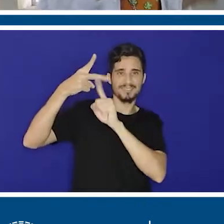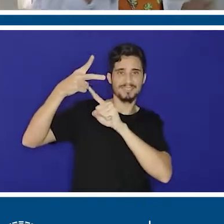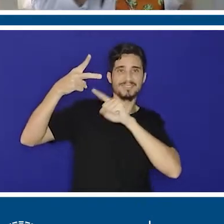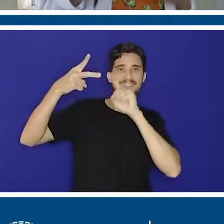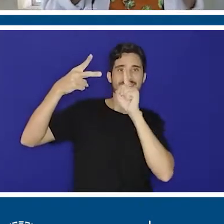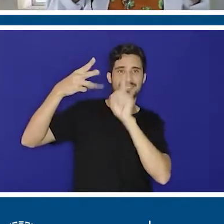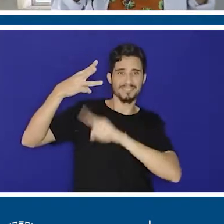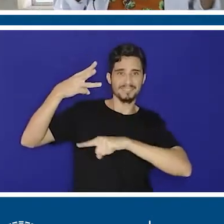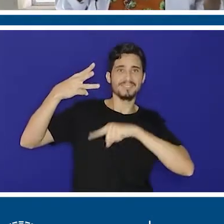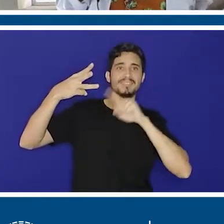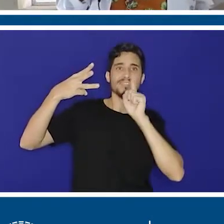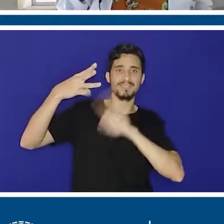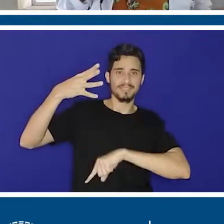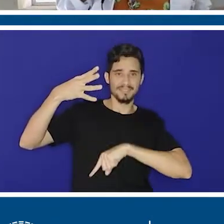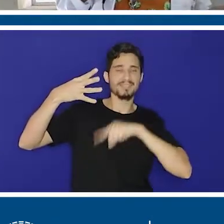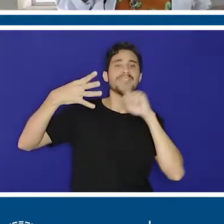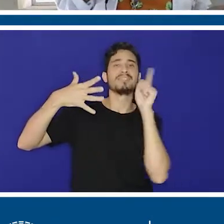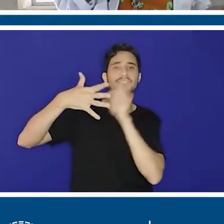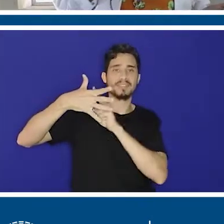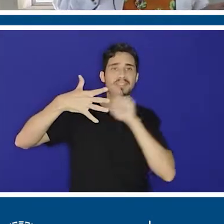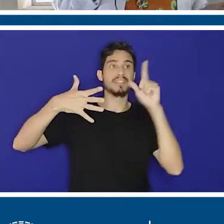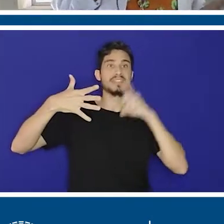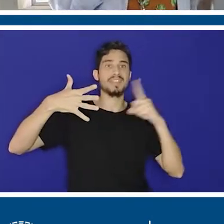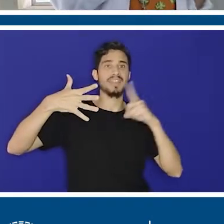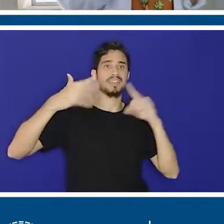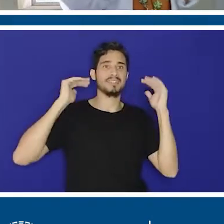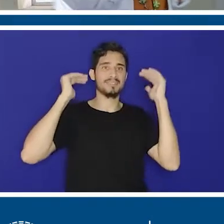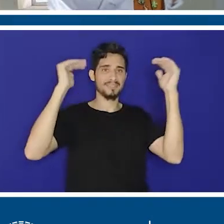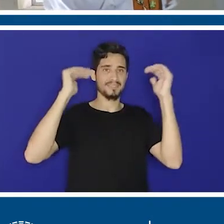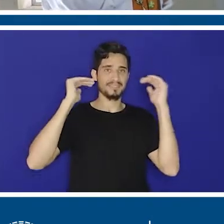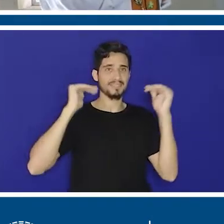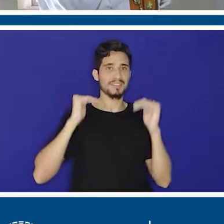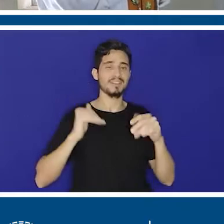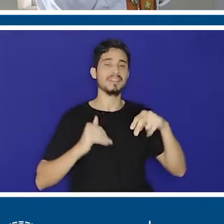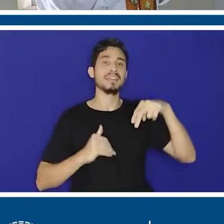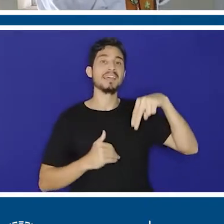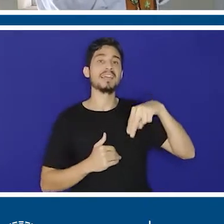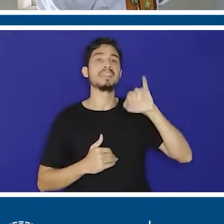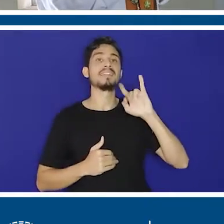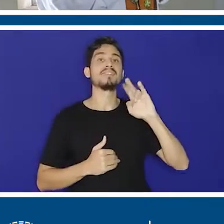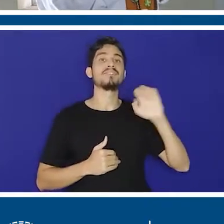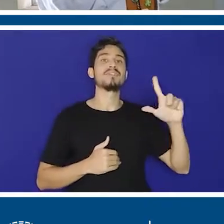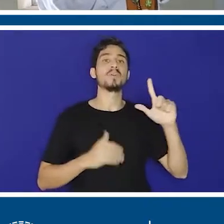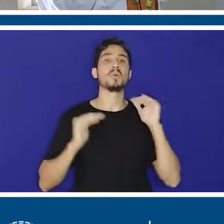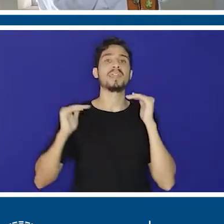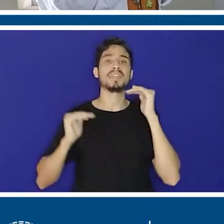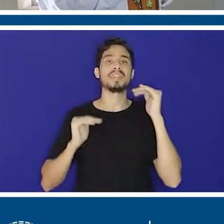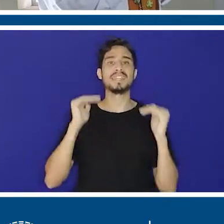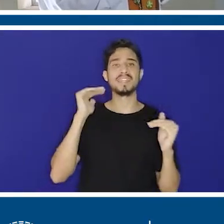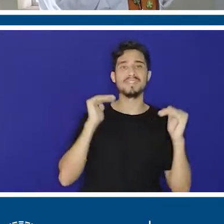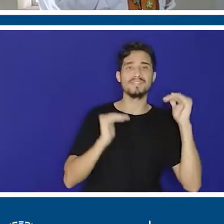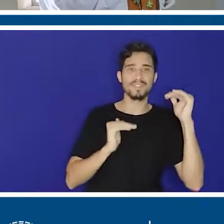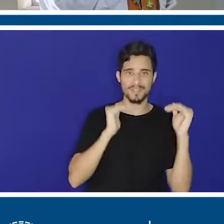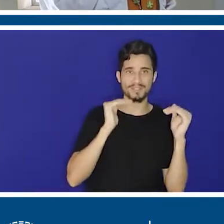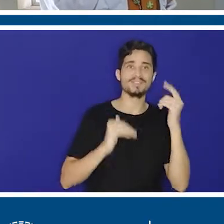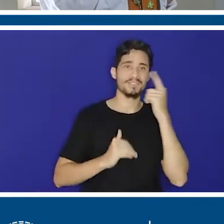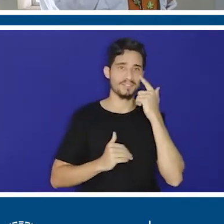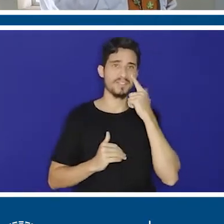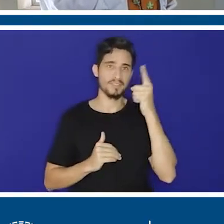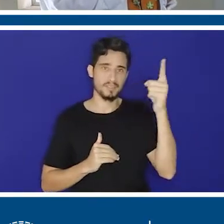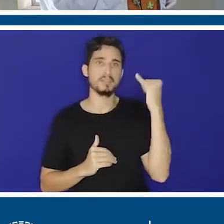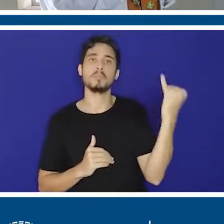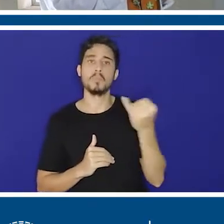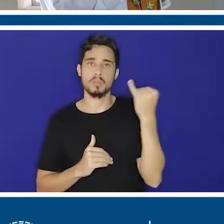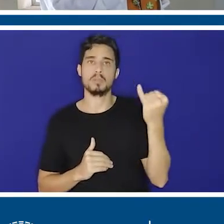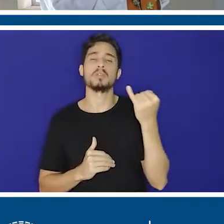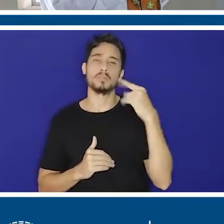irritabilidade, comportamento repetitivo, tá? Então vocês veem que é um auxiliar bastante